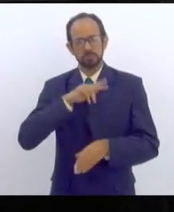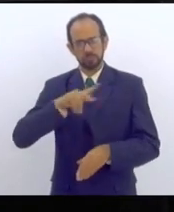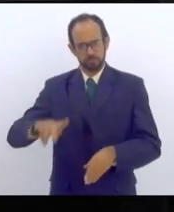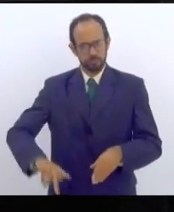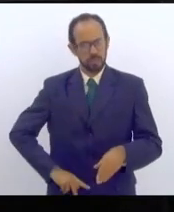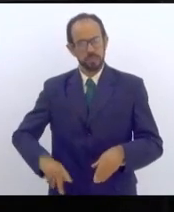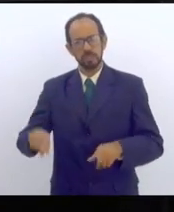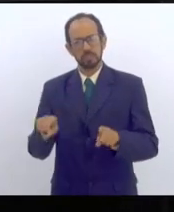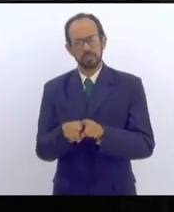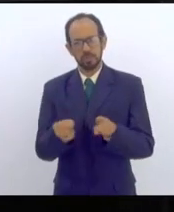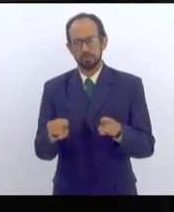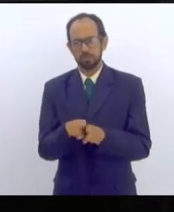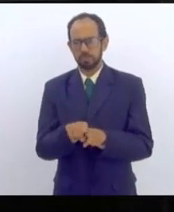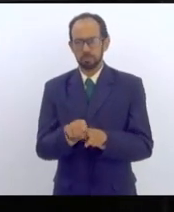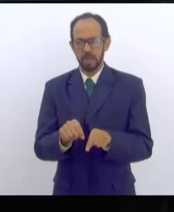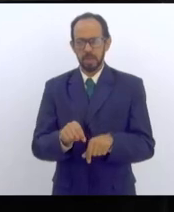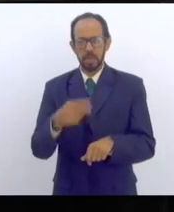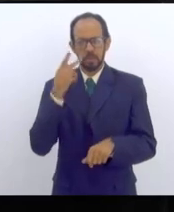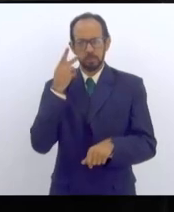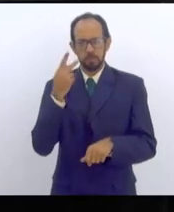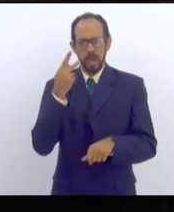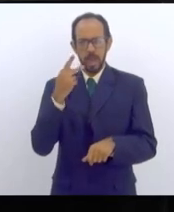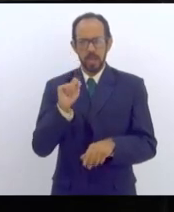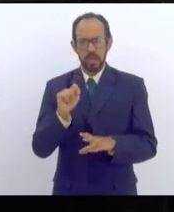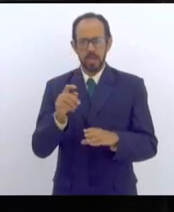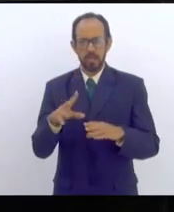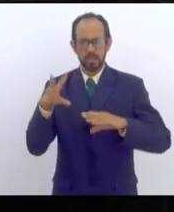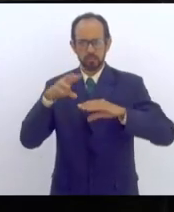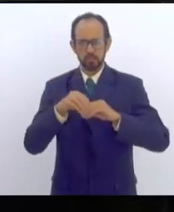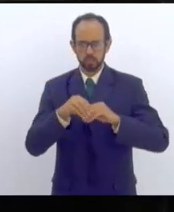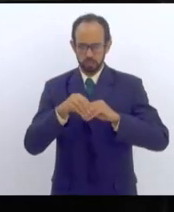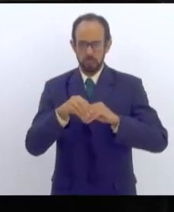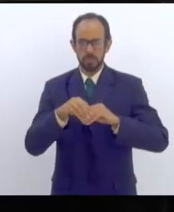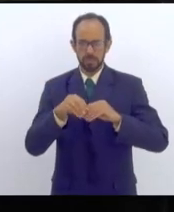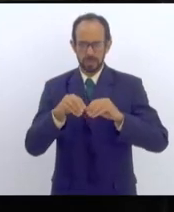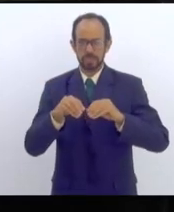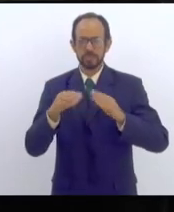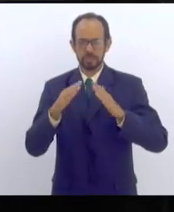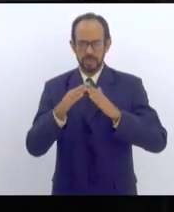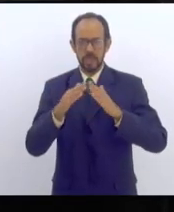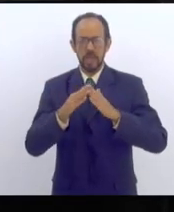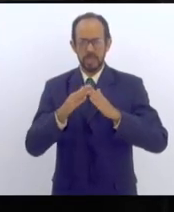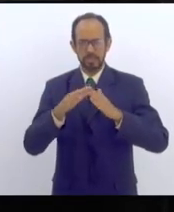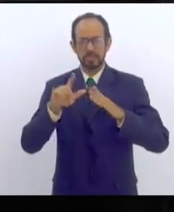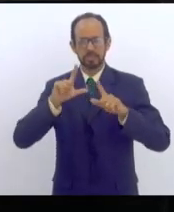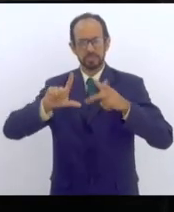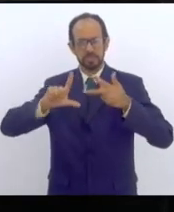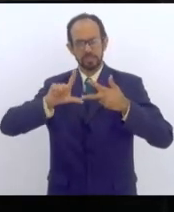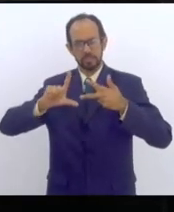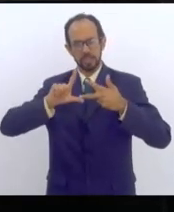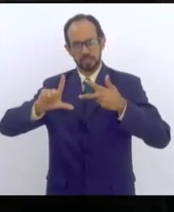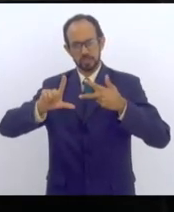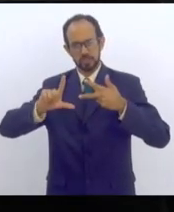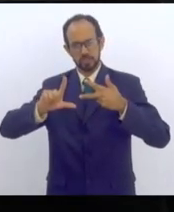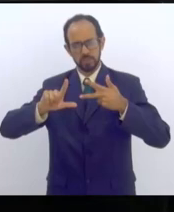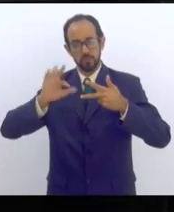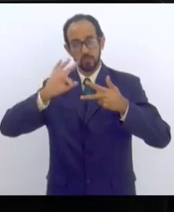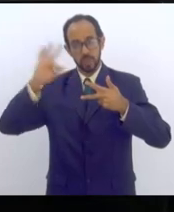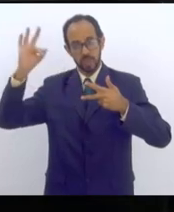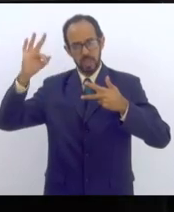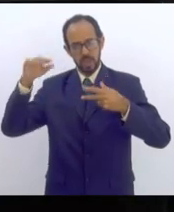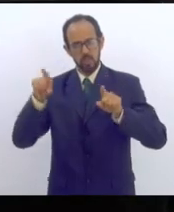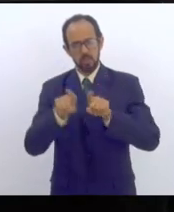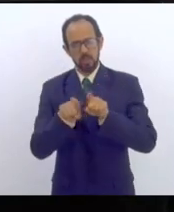presidenciais e também as eleições para as composições das casas legislativas, federal e as estaduais, um período que foi marcado